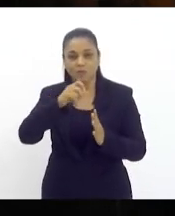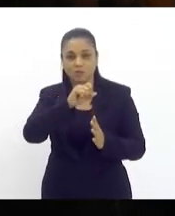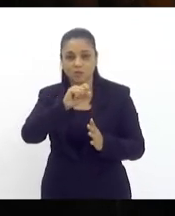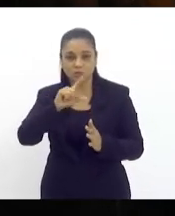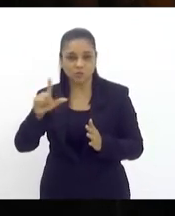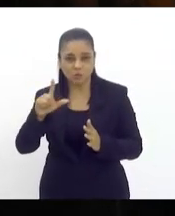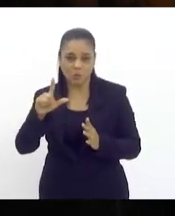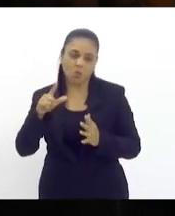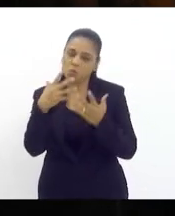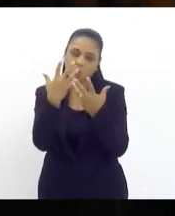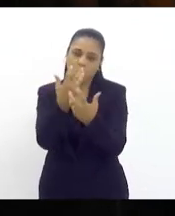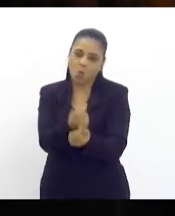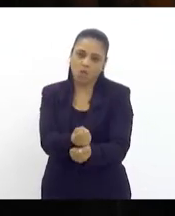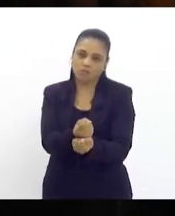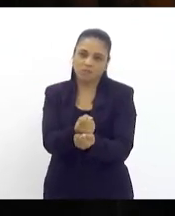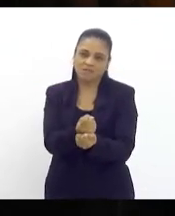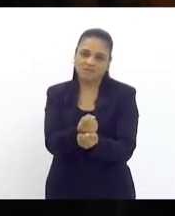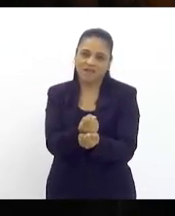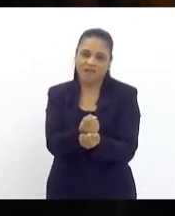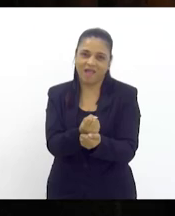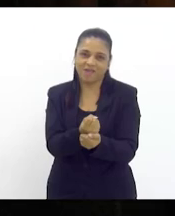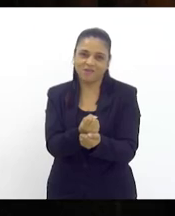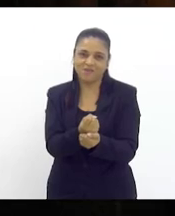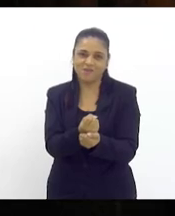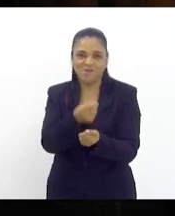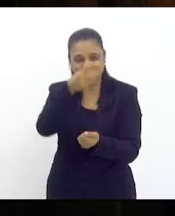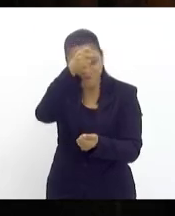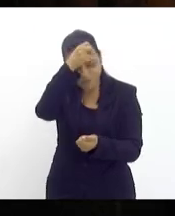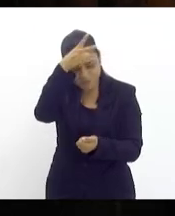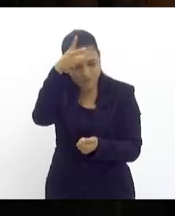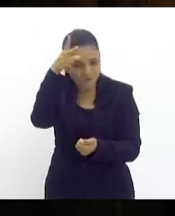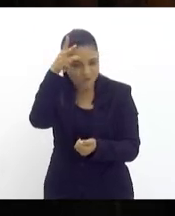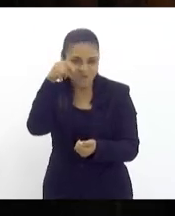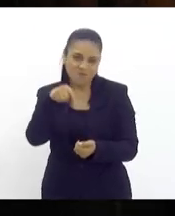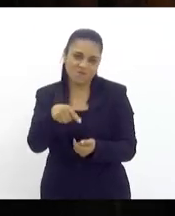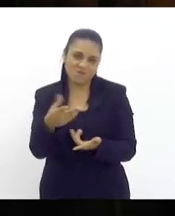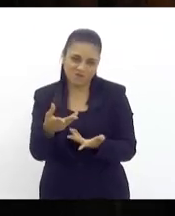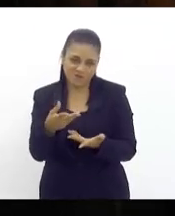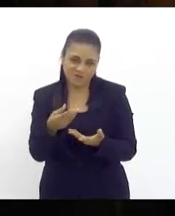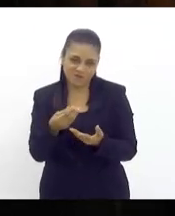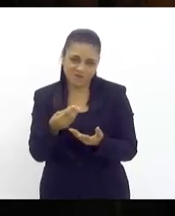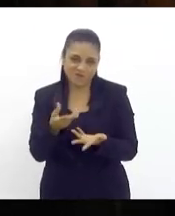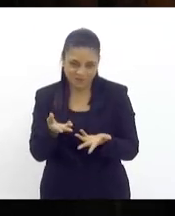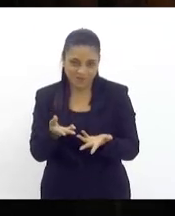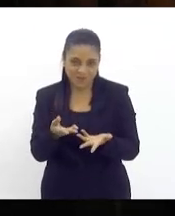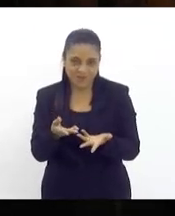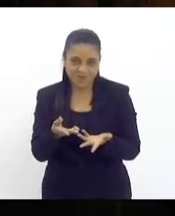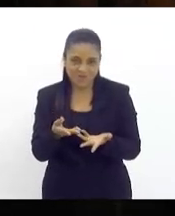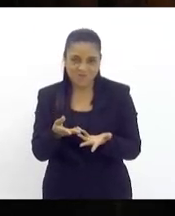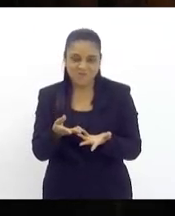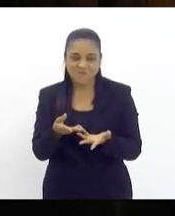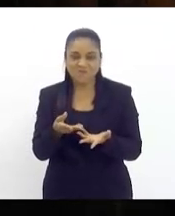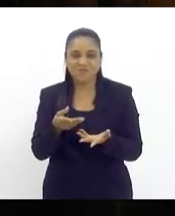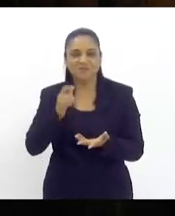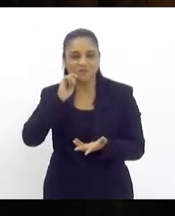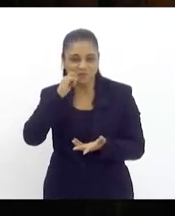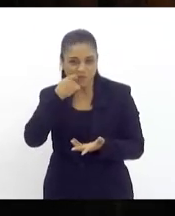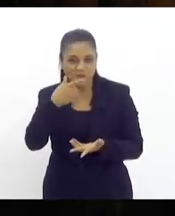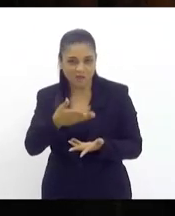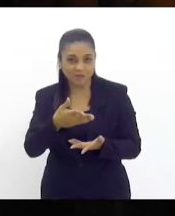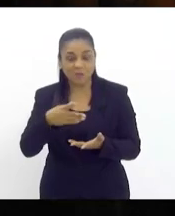renderam as boquinhas oferecidas pelo prefeito Eduardo Paes mas o PT